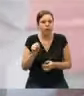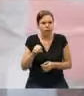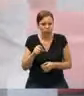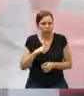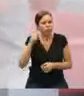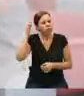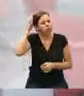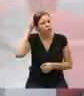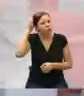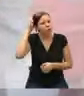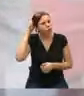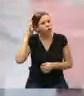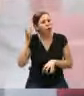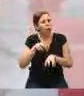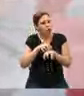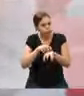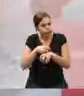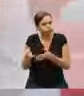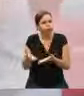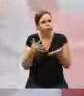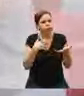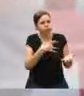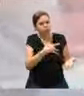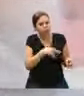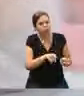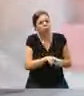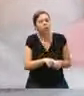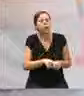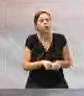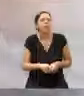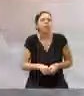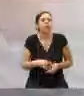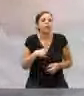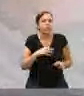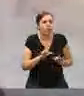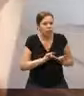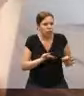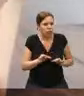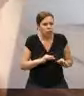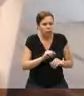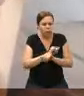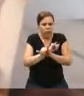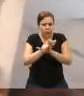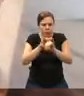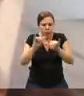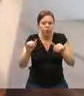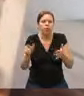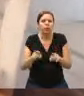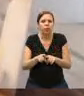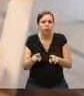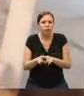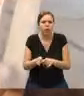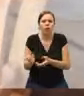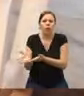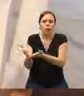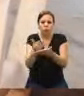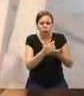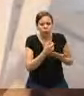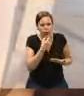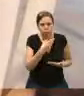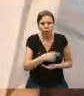nós temos as caravanas de saúde, onde previamente nós fazemos campanhas de arrecadação de